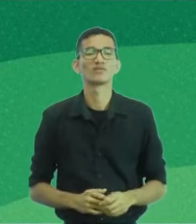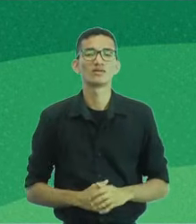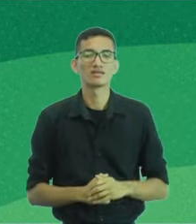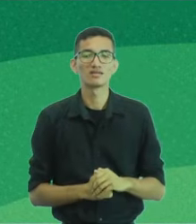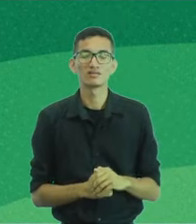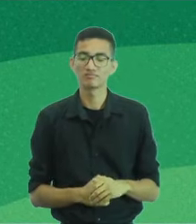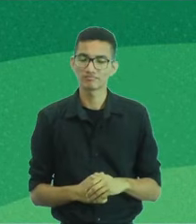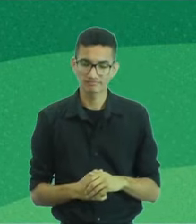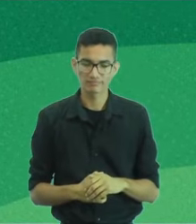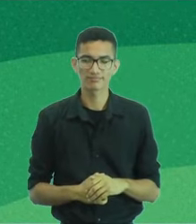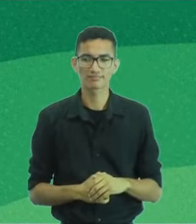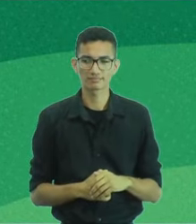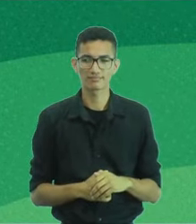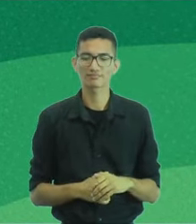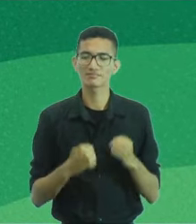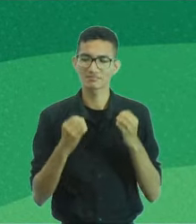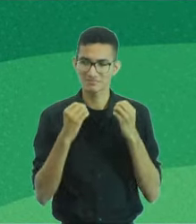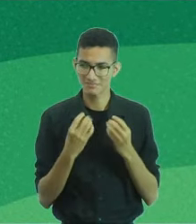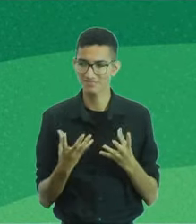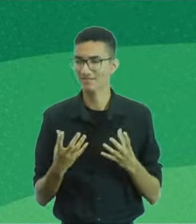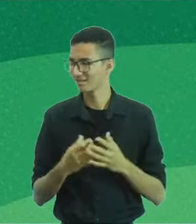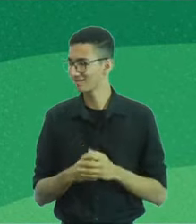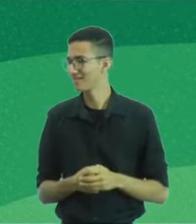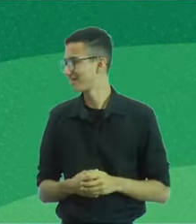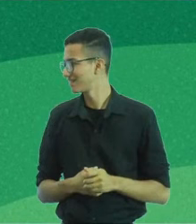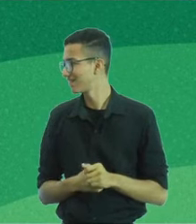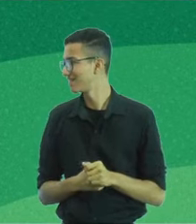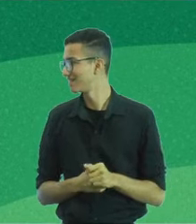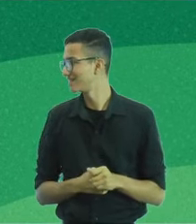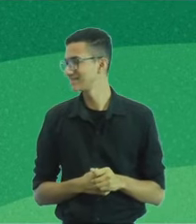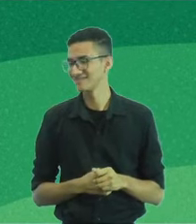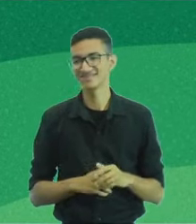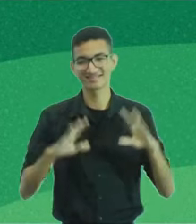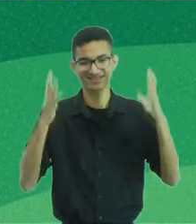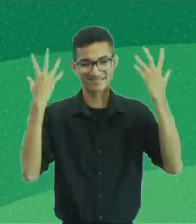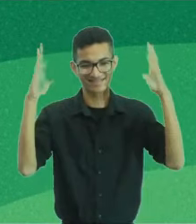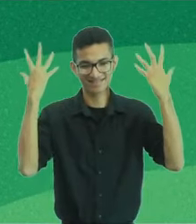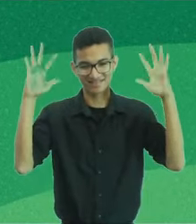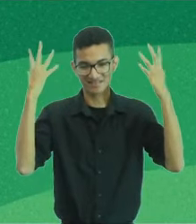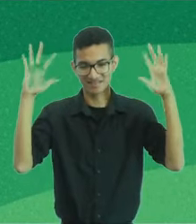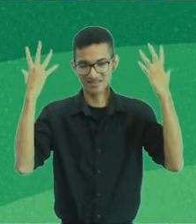sério melhor que essa cara não tá ótimo sério tá muito legal